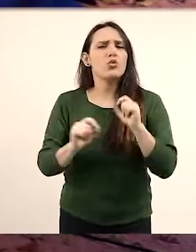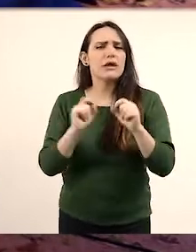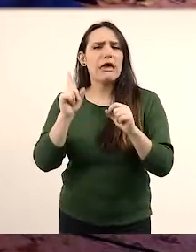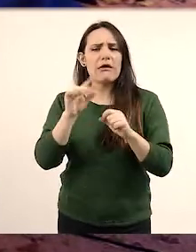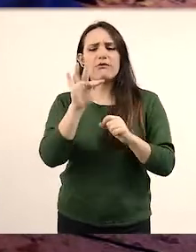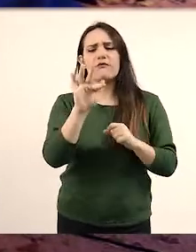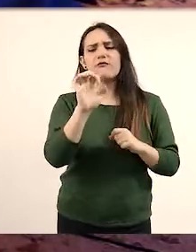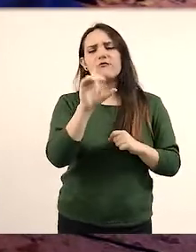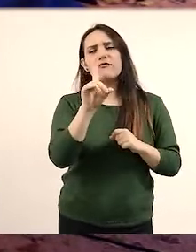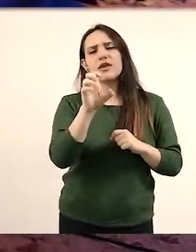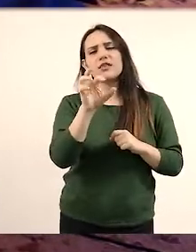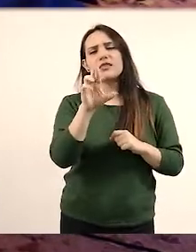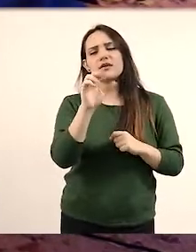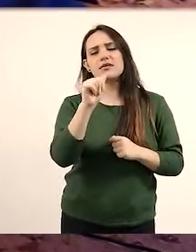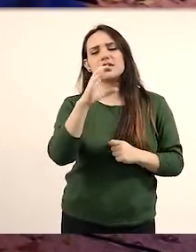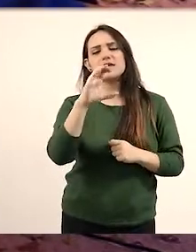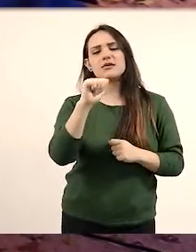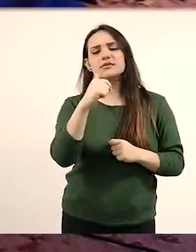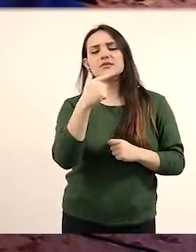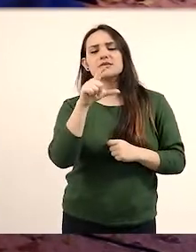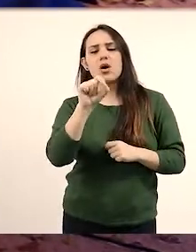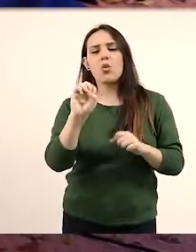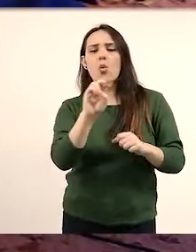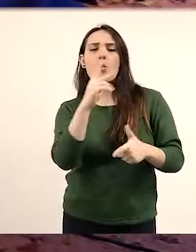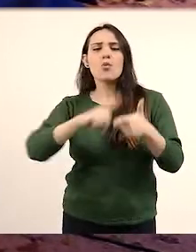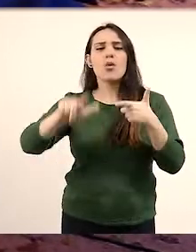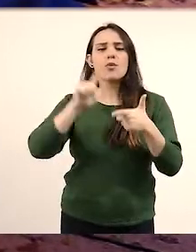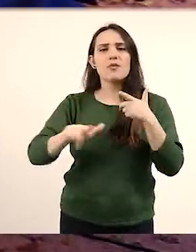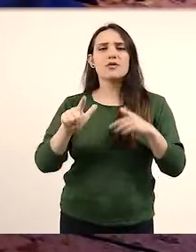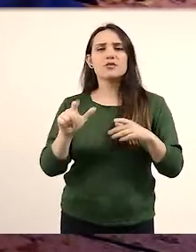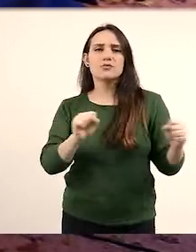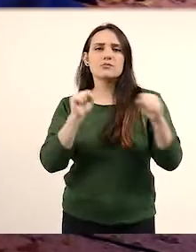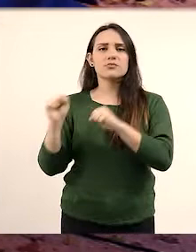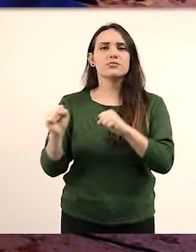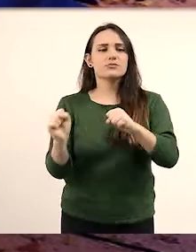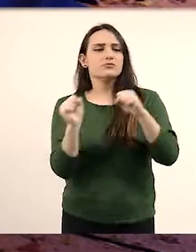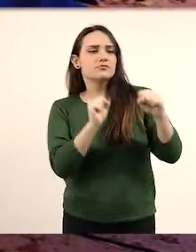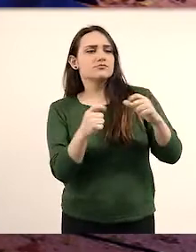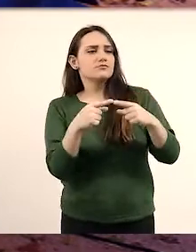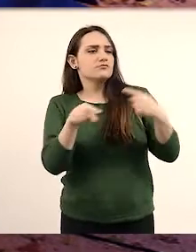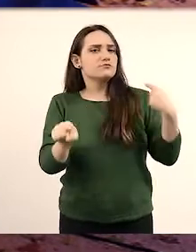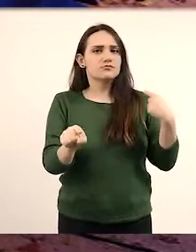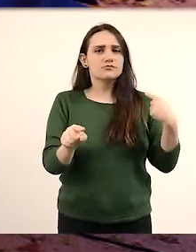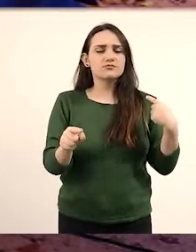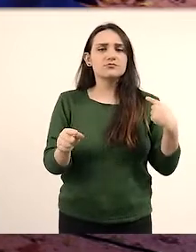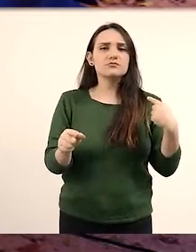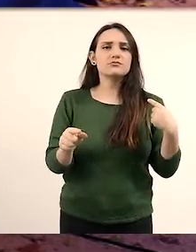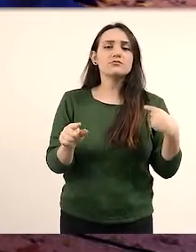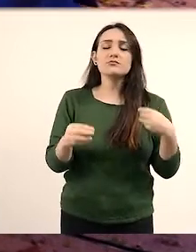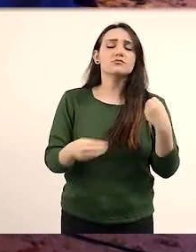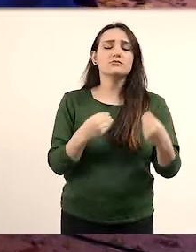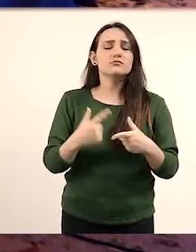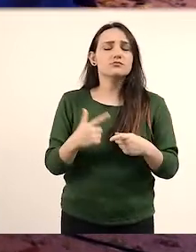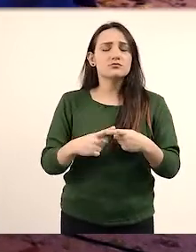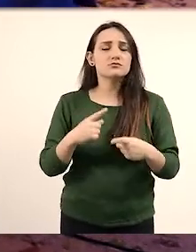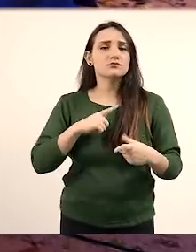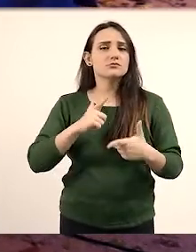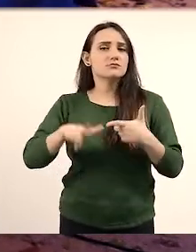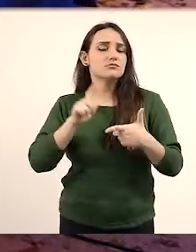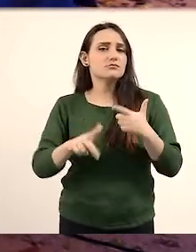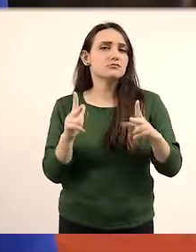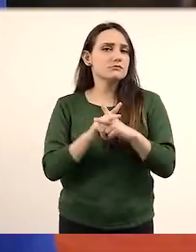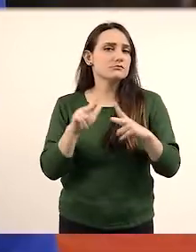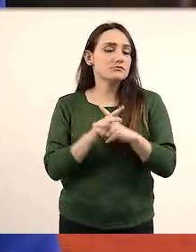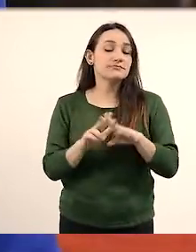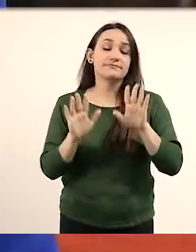de competência e por que isso tem gerado tanta preocupação dos agentes do direito, dos agentes políticos e dos cidadãos